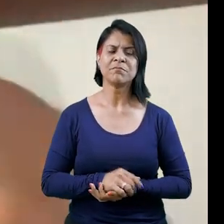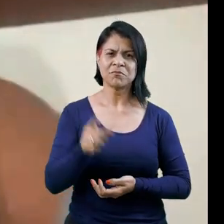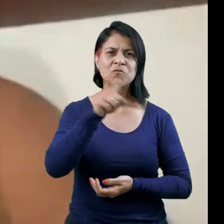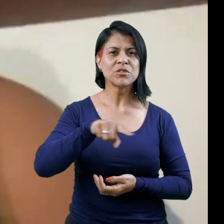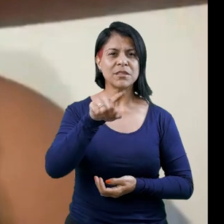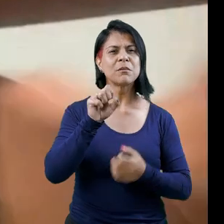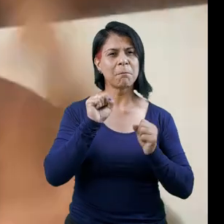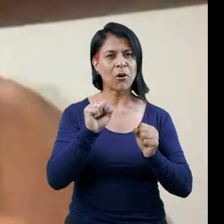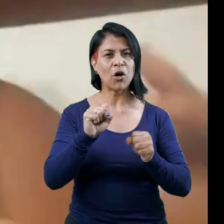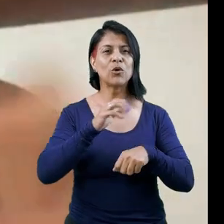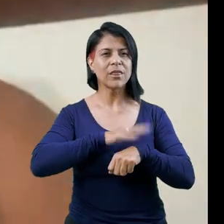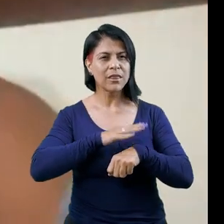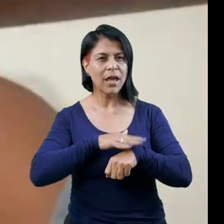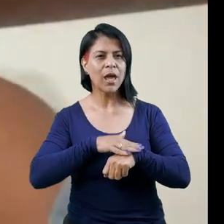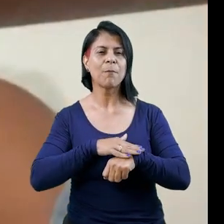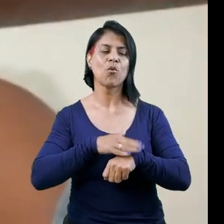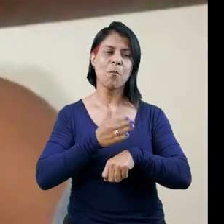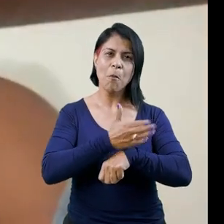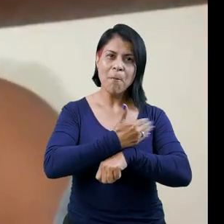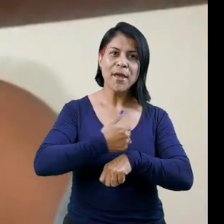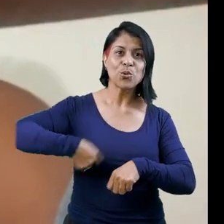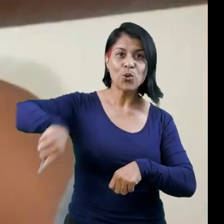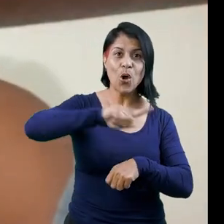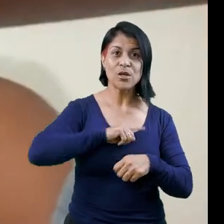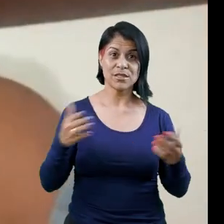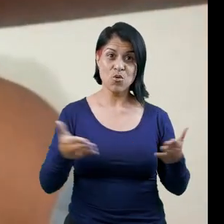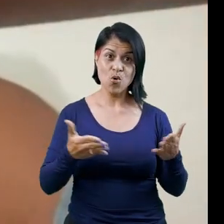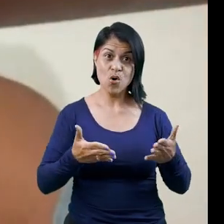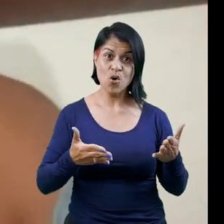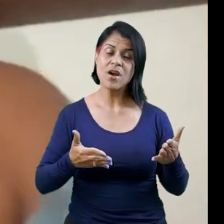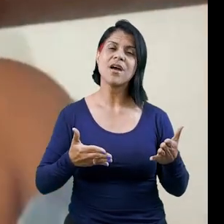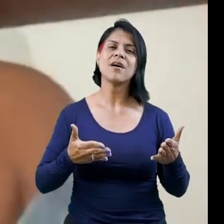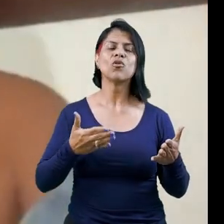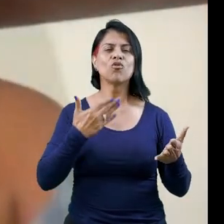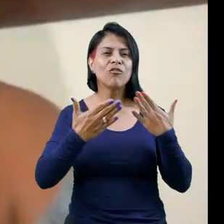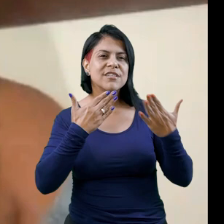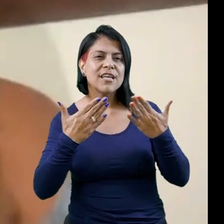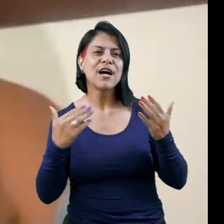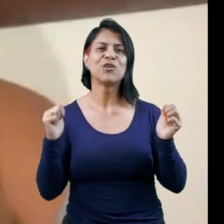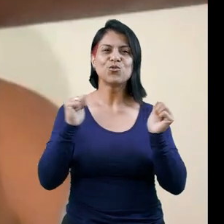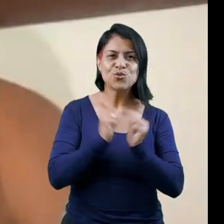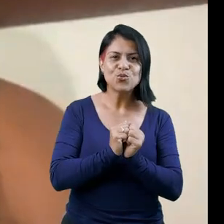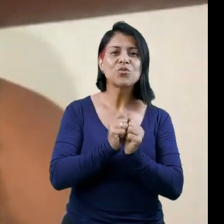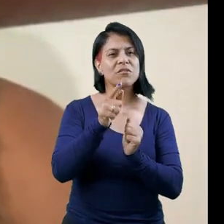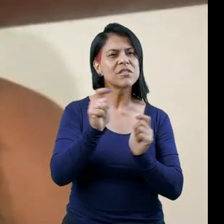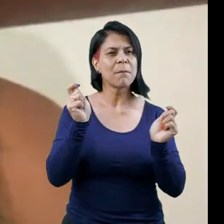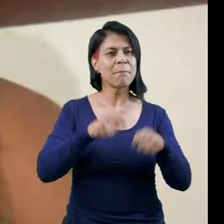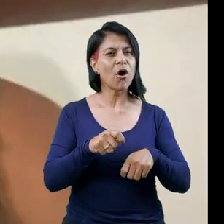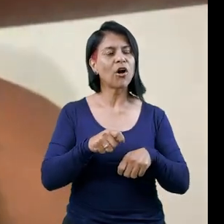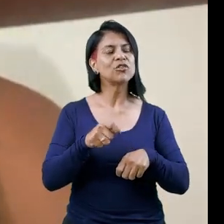tomem esse tempo, esse espaço, essas horas que a gente vai estar aqui juntas,